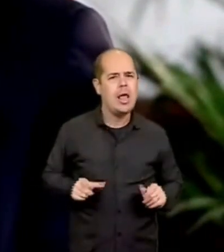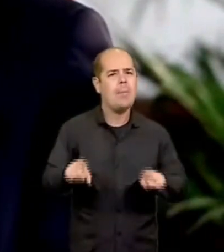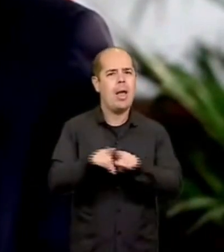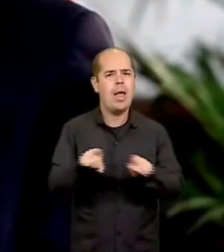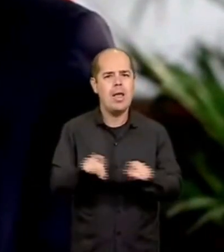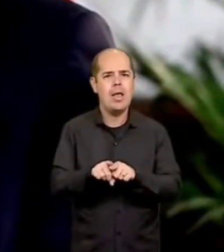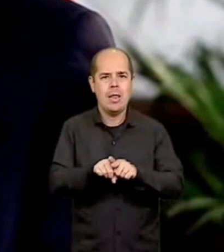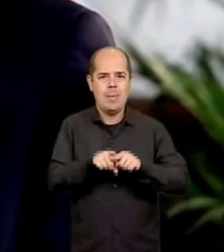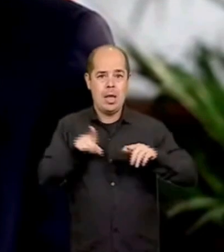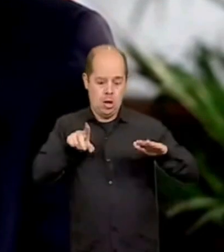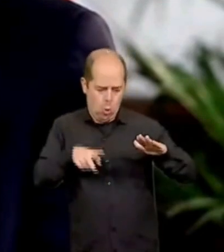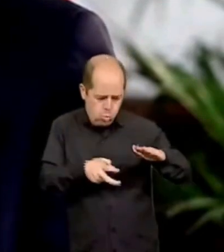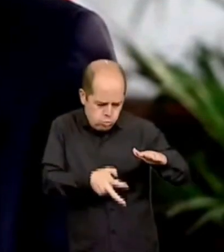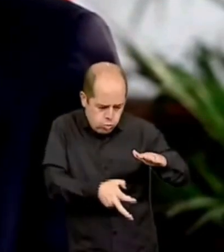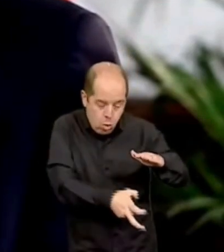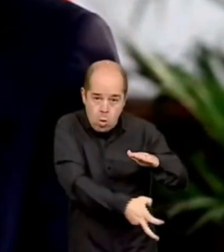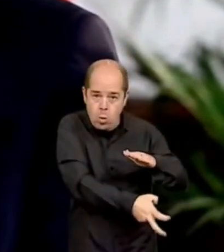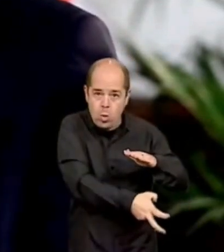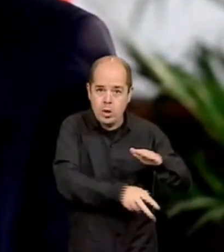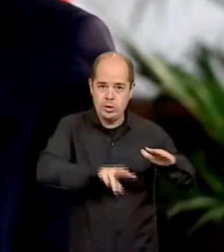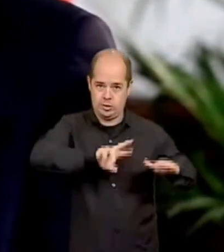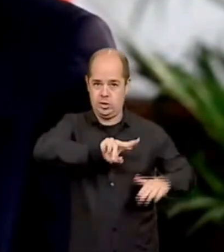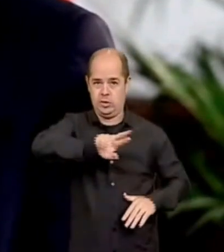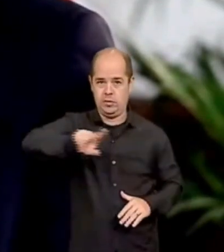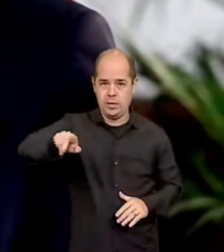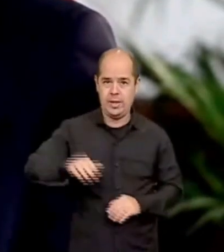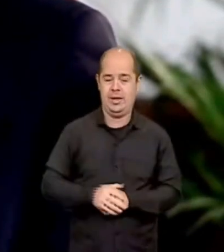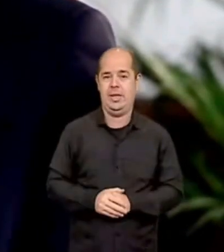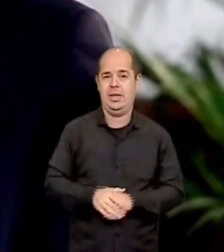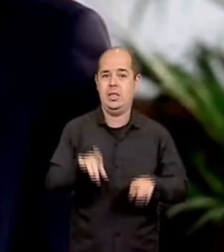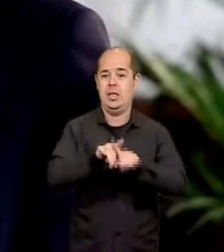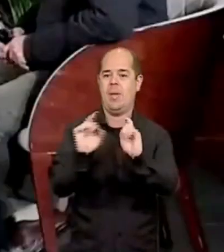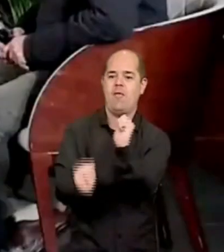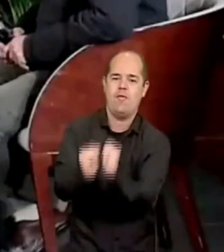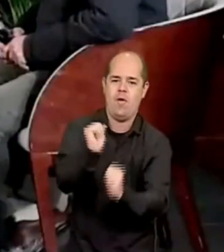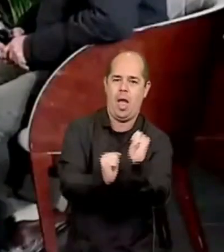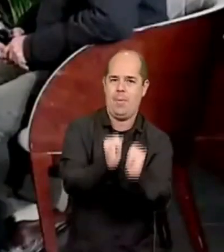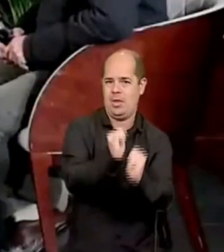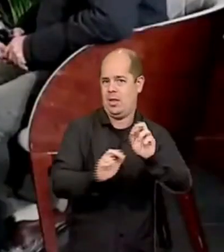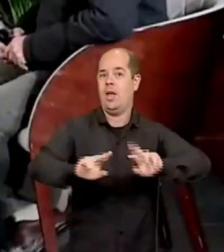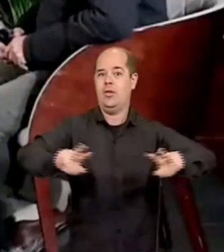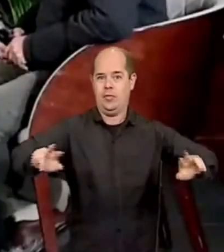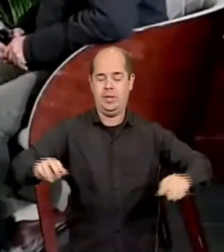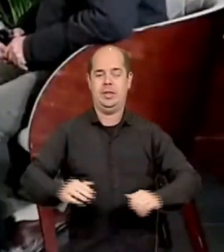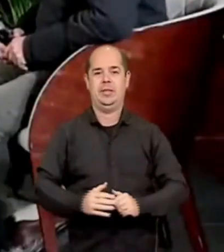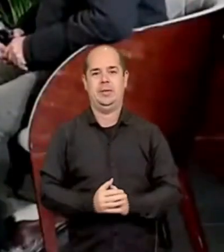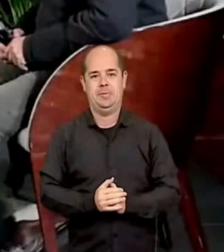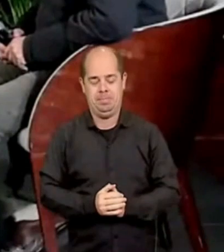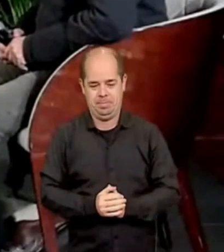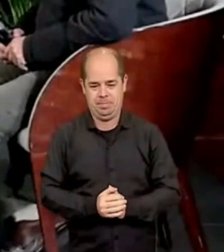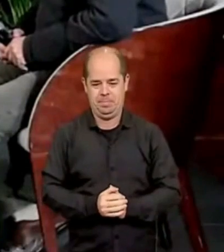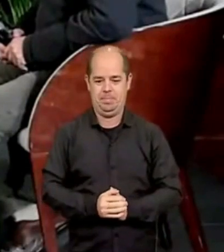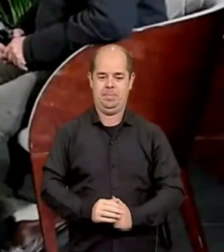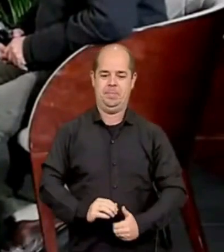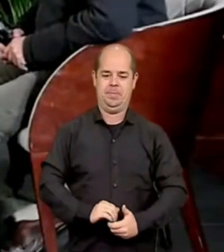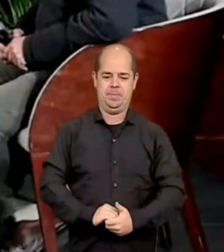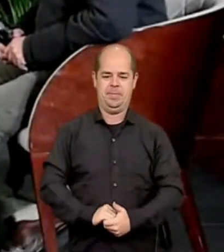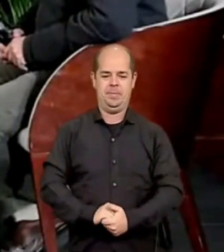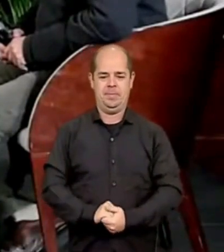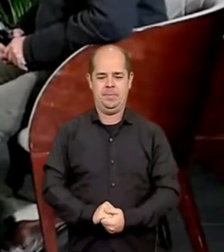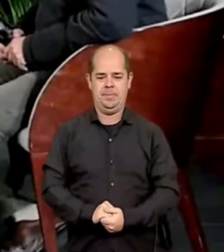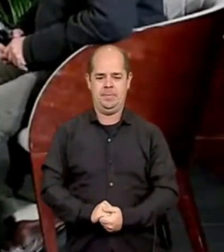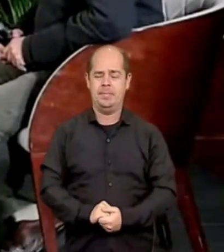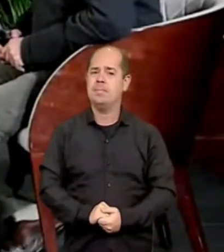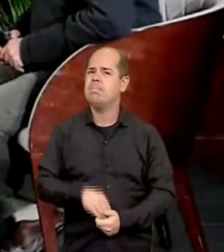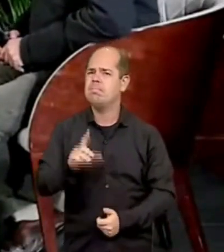produção manufatureira. E isso é uma grande notícia para o país. O Haddad, aqui de Berlim, vai